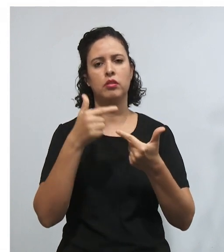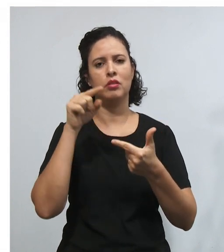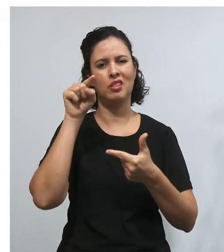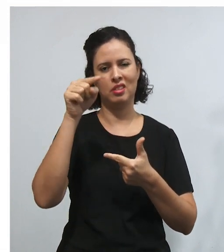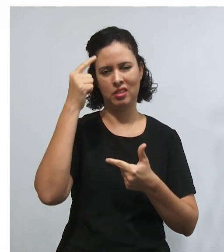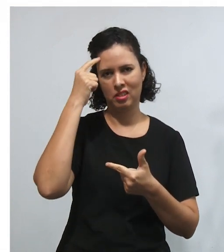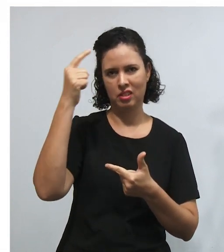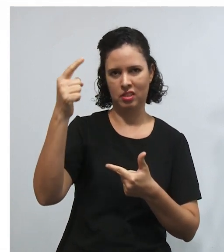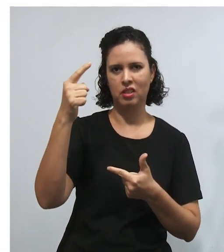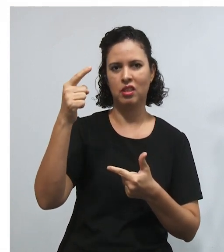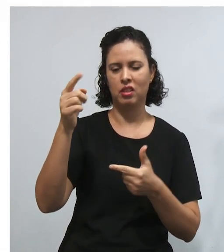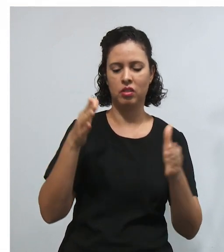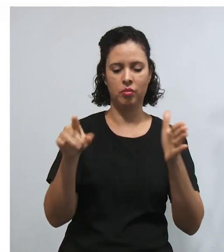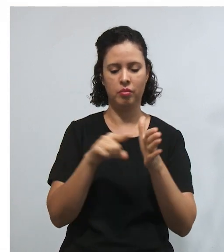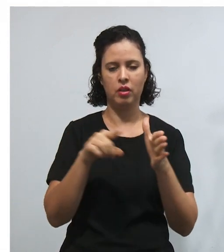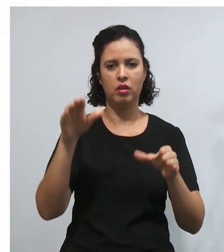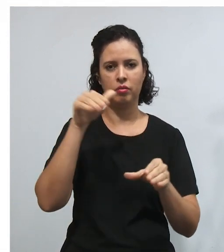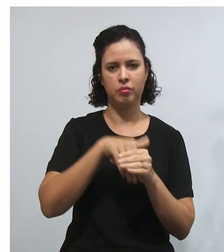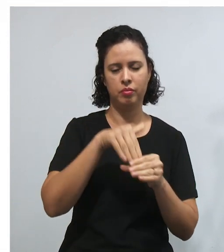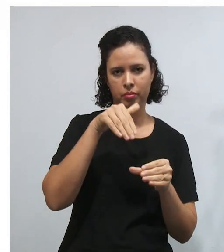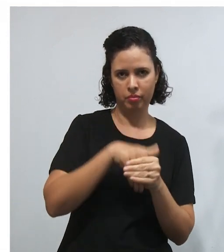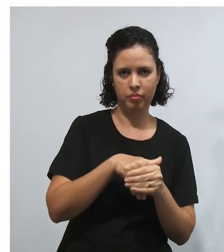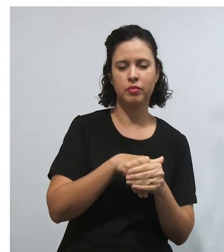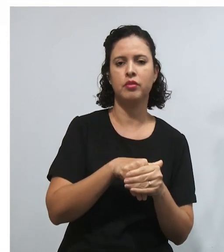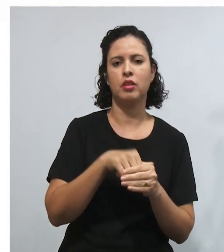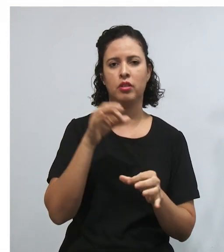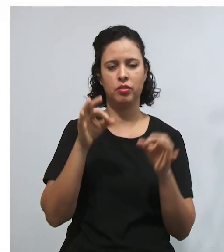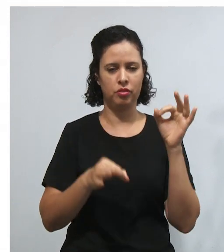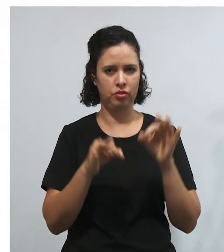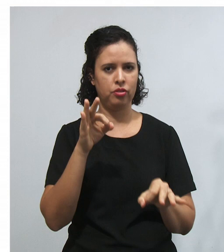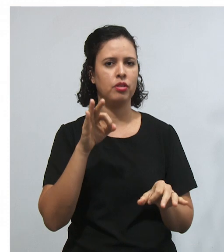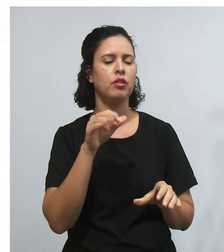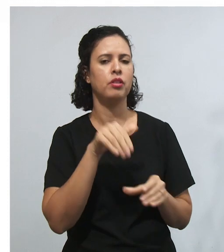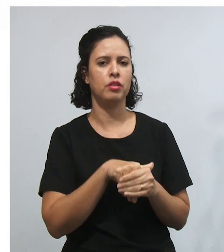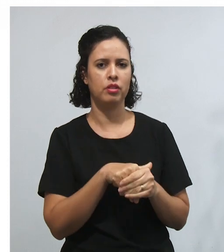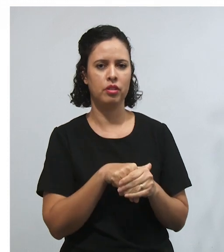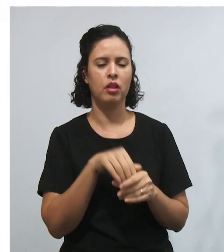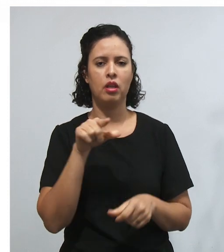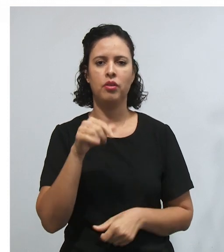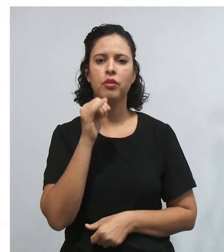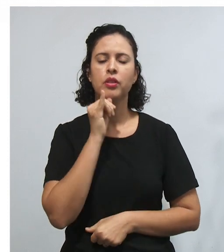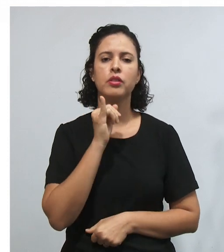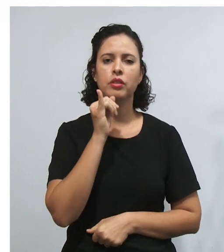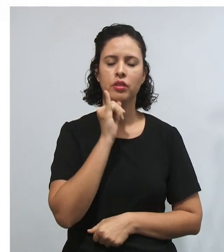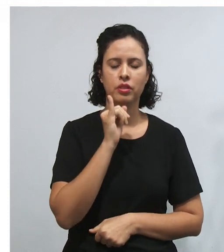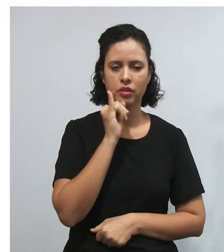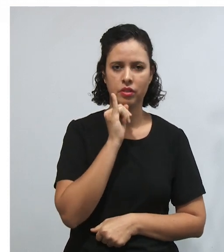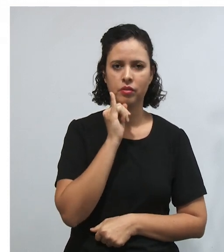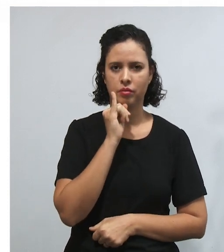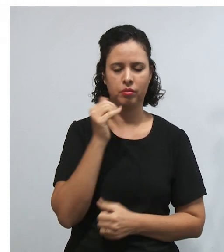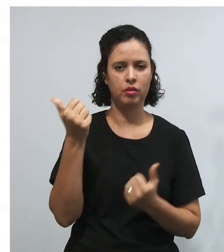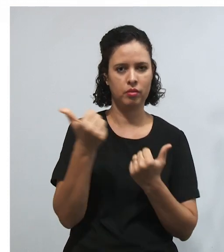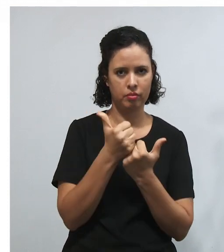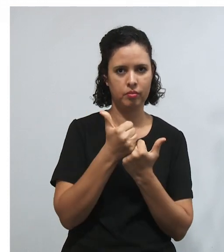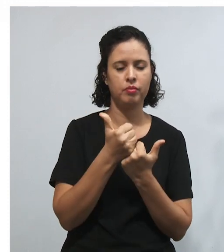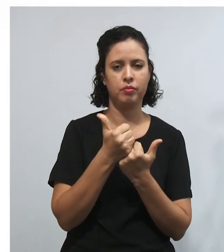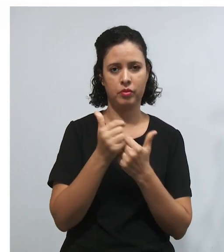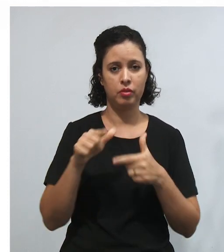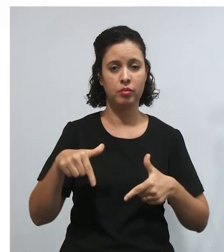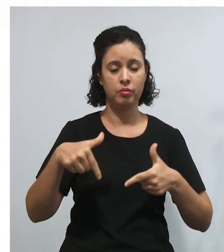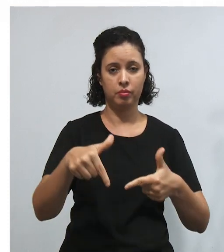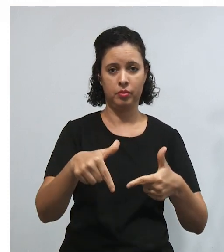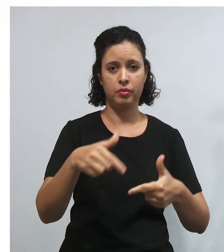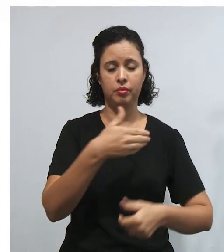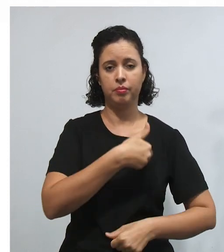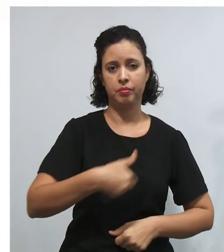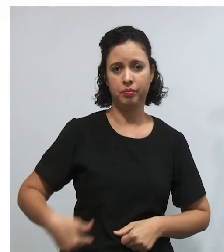Que atuam ali em colaboração com o Poder Judiciário, perdão, com a Justiça Eleitoral, também que é um exemplo de particulares em colaboração com o poder público,